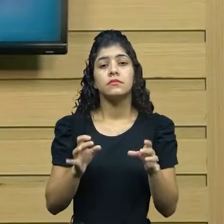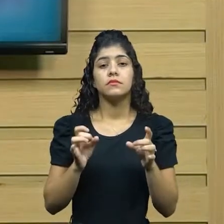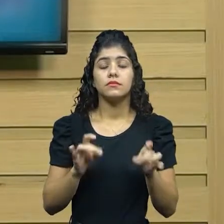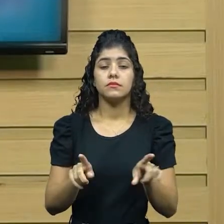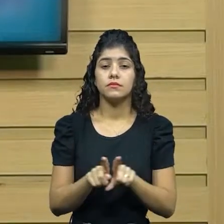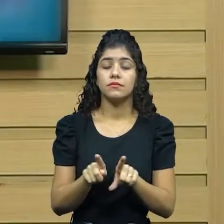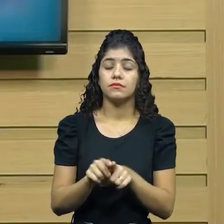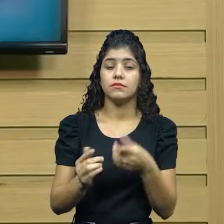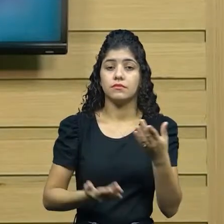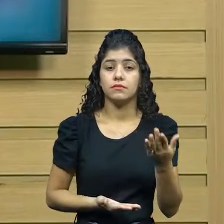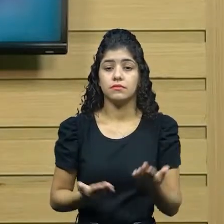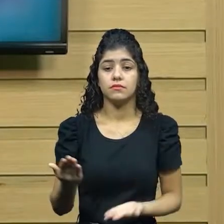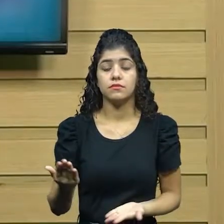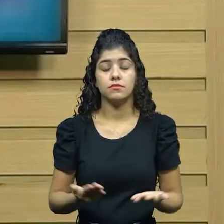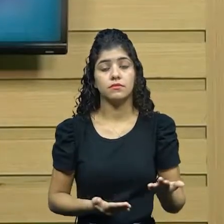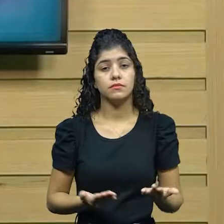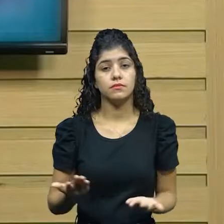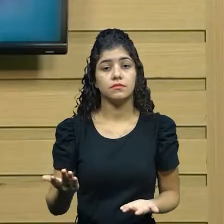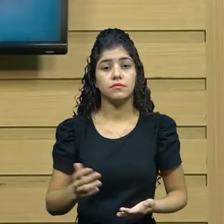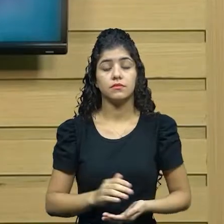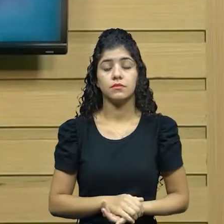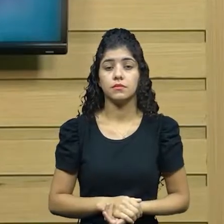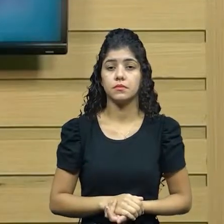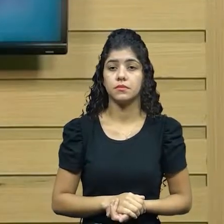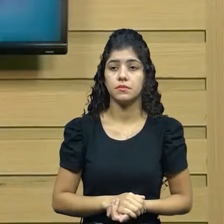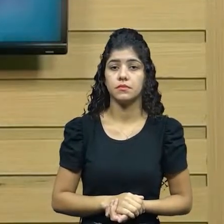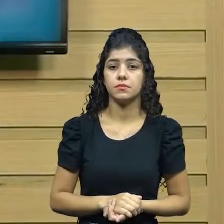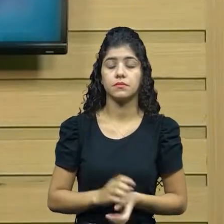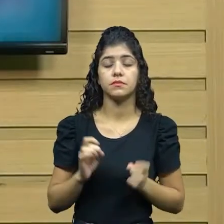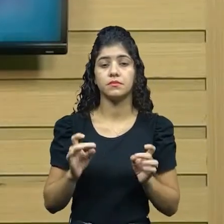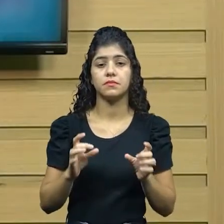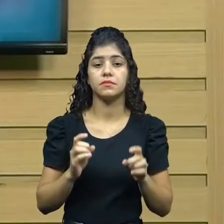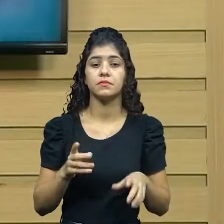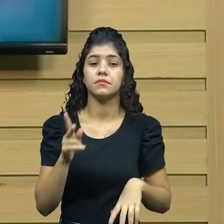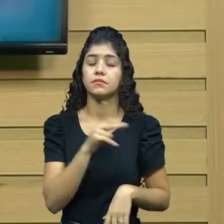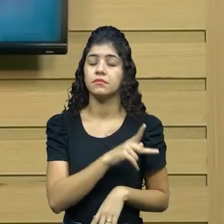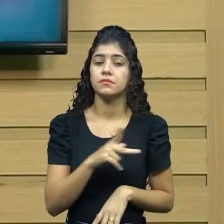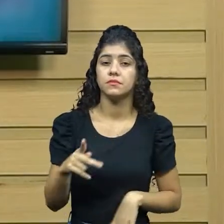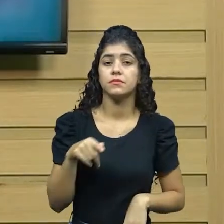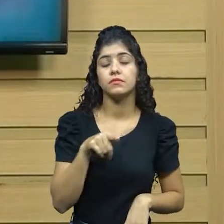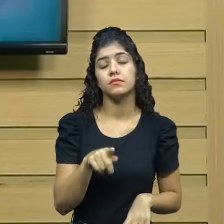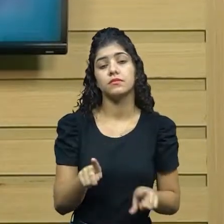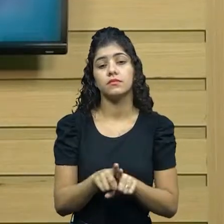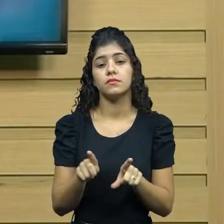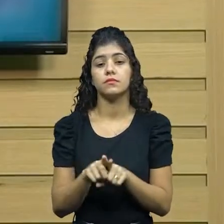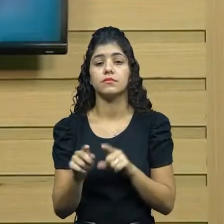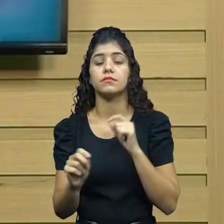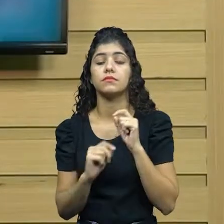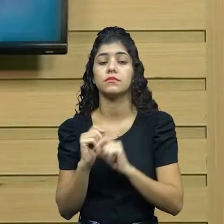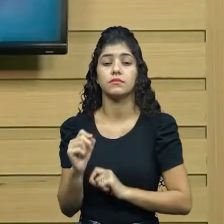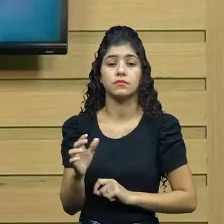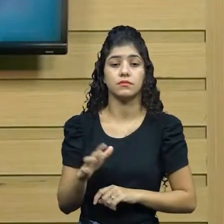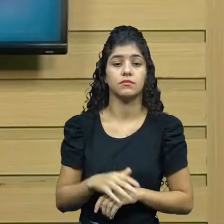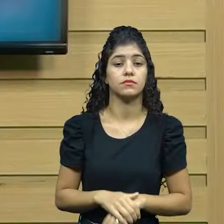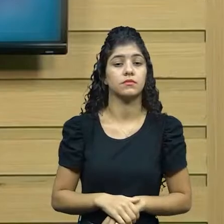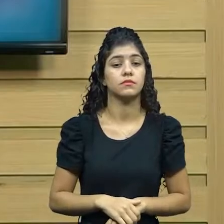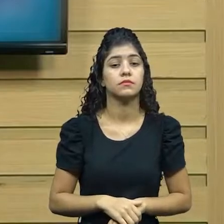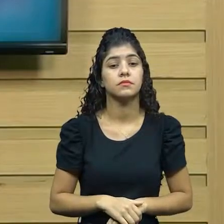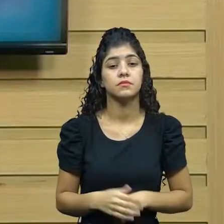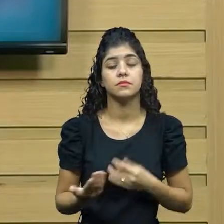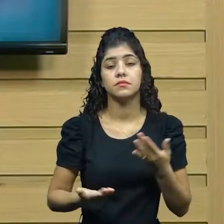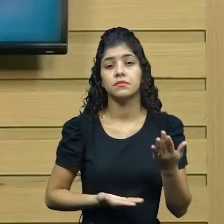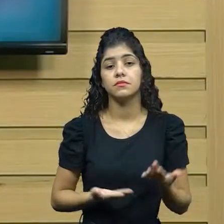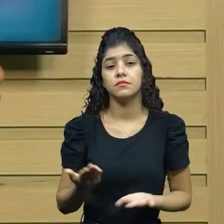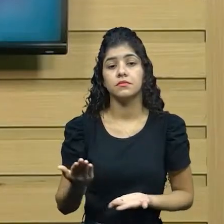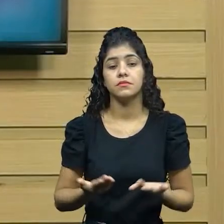um serviço. Eu estou vendendo meu serviço de professor, você pode estar vendendo um serviço